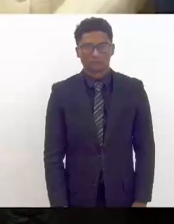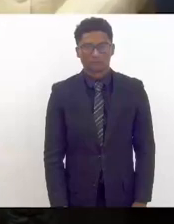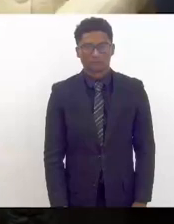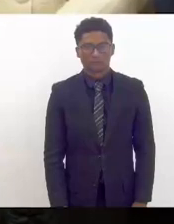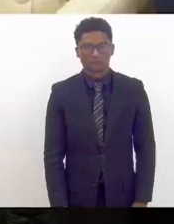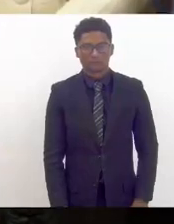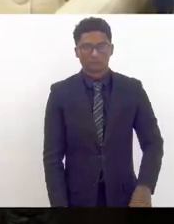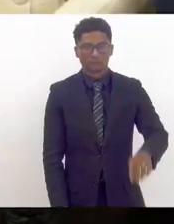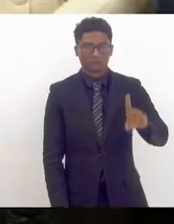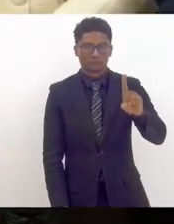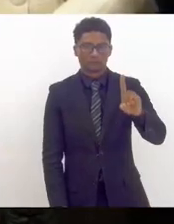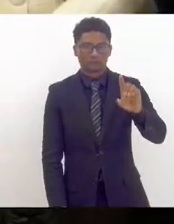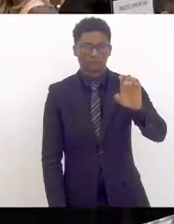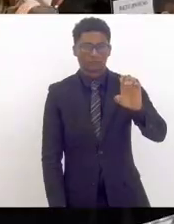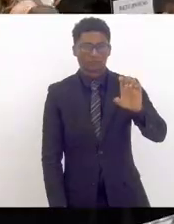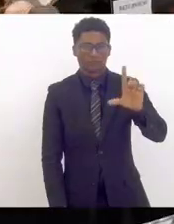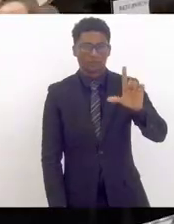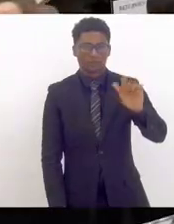Delagoghi.